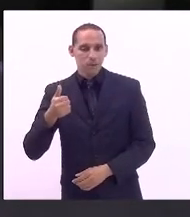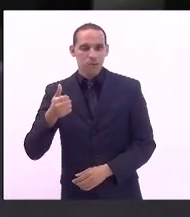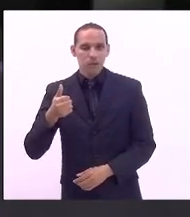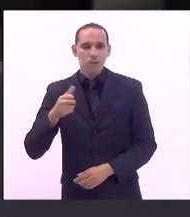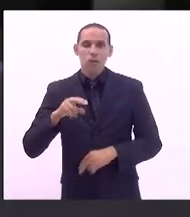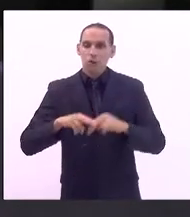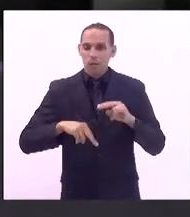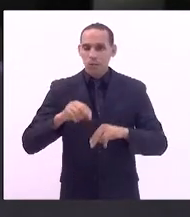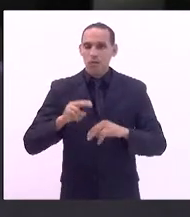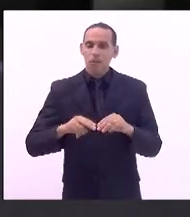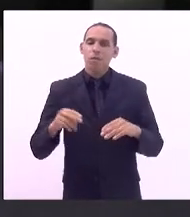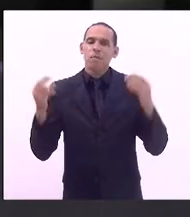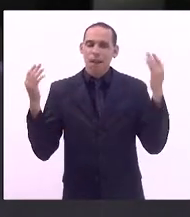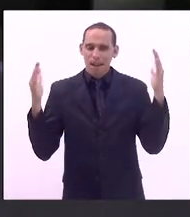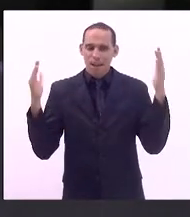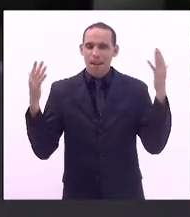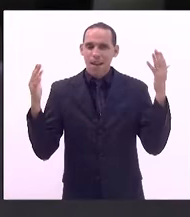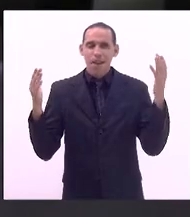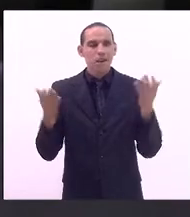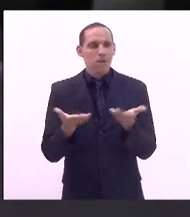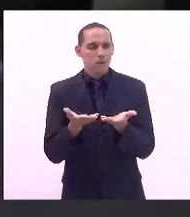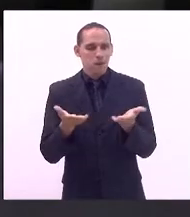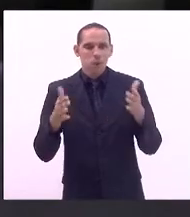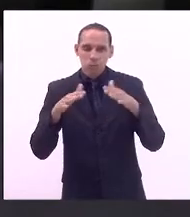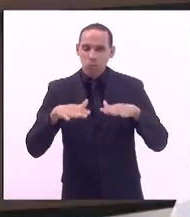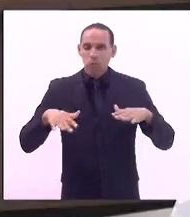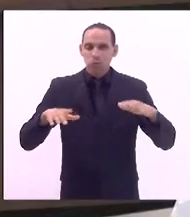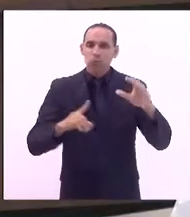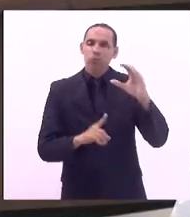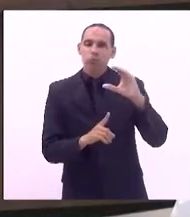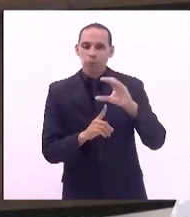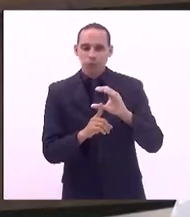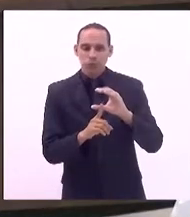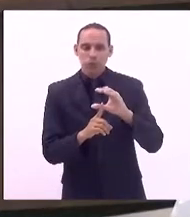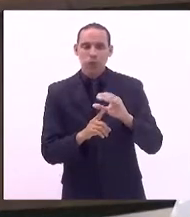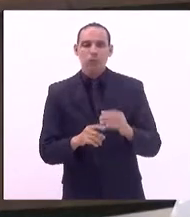uma forte salva de palmas para os nossos cappellanes